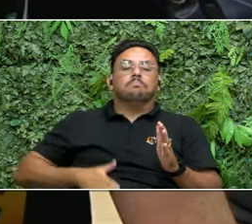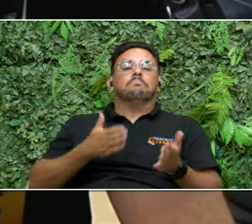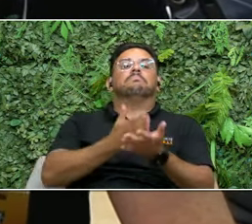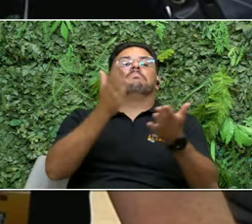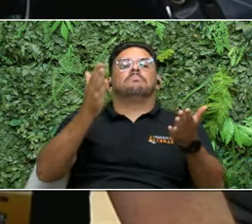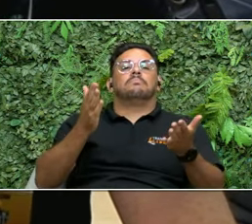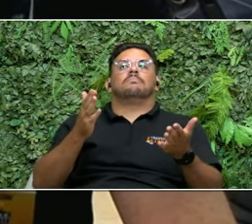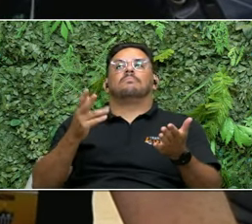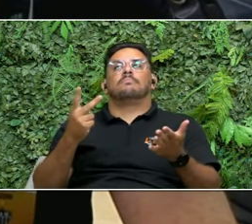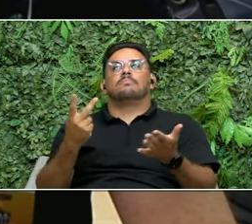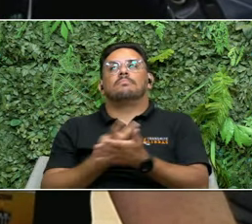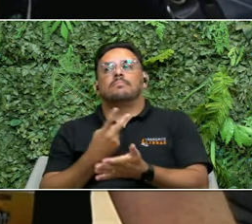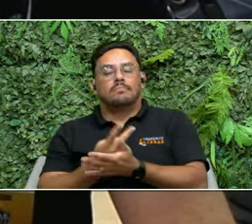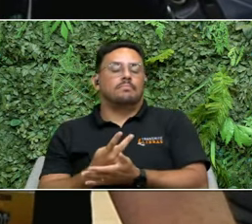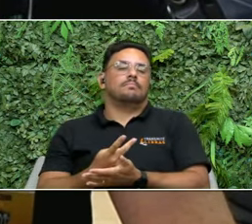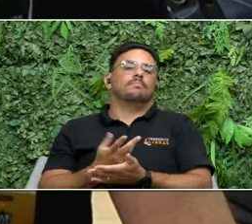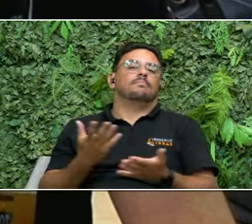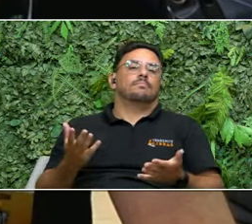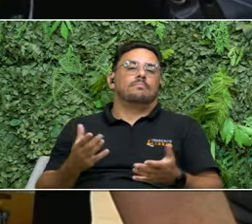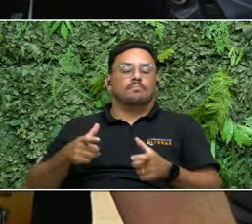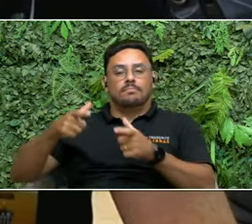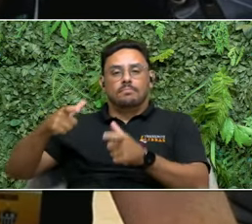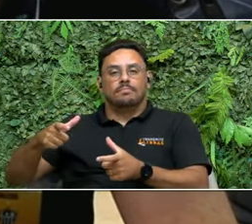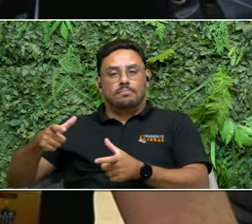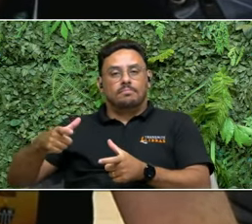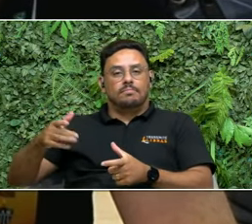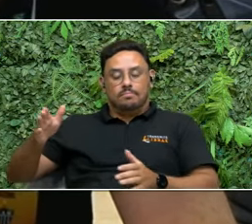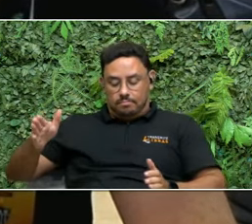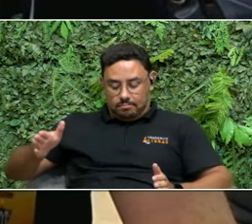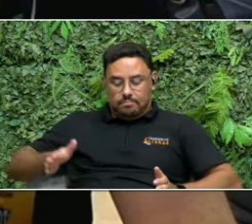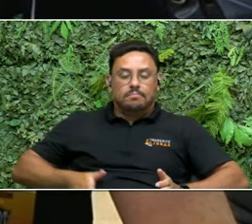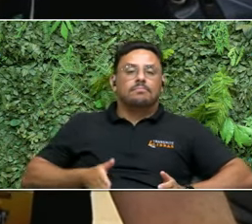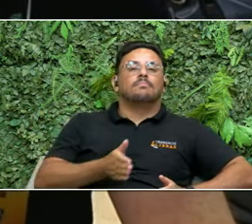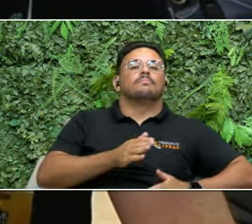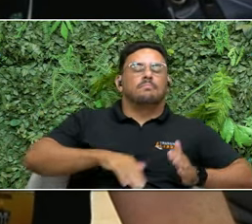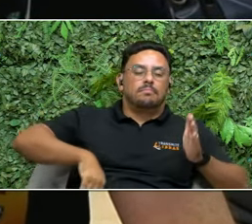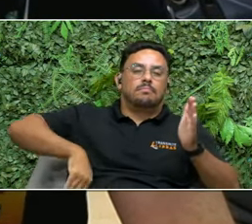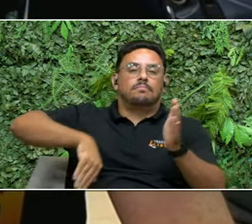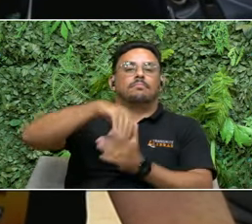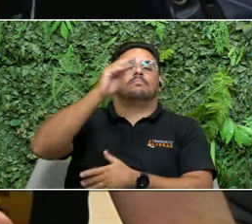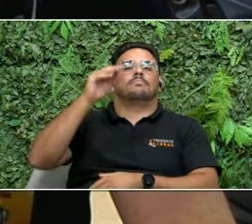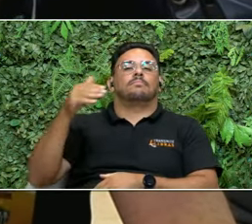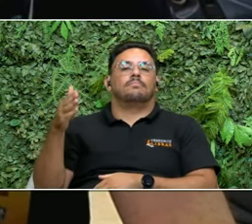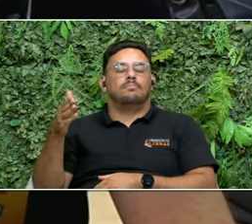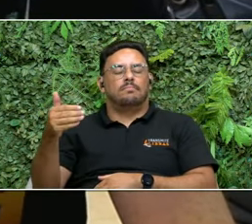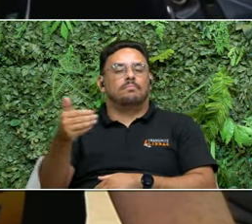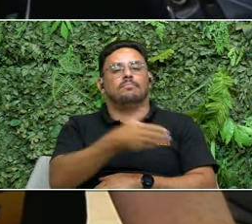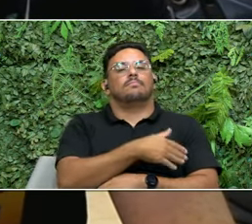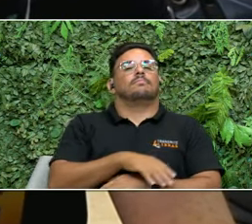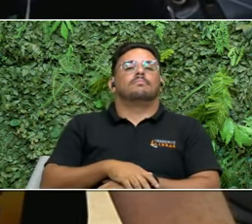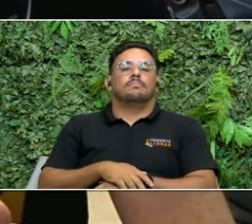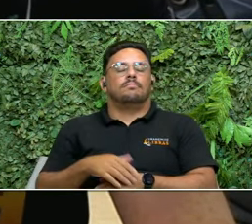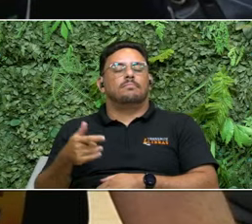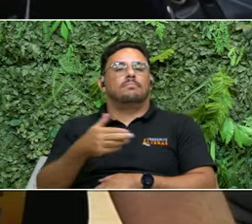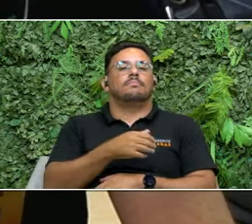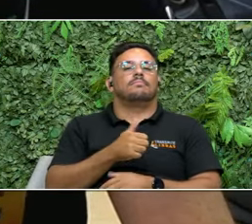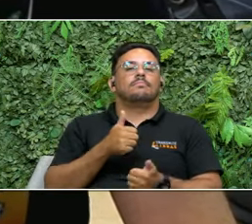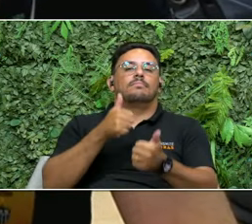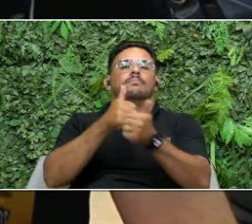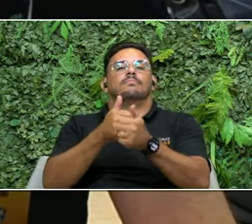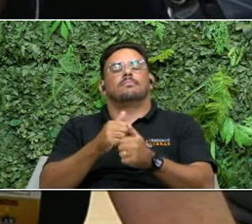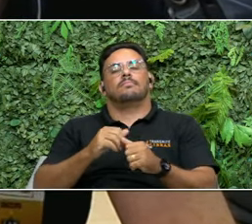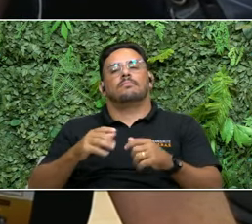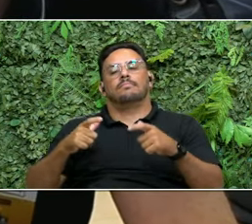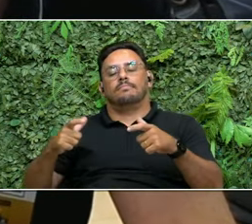posicionado porque essa bola ela né claramente pro Lemos que tenta isolar Mas aí o gemerson vem disparado e cor Endo ao encontro da Bola